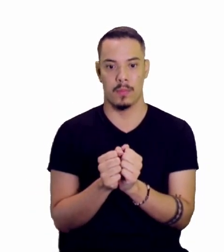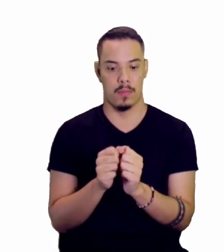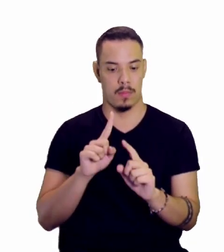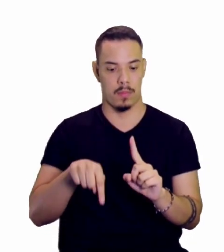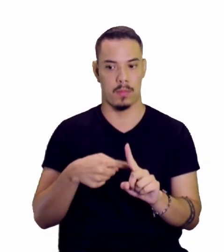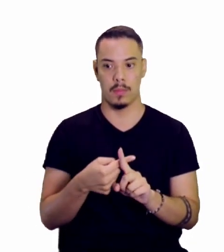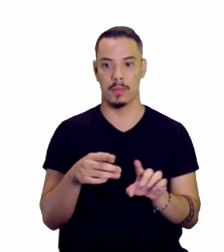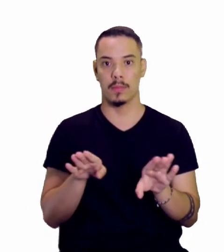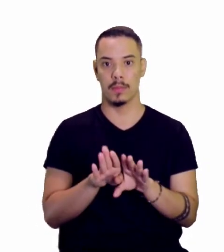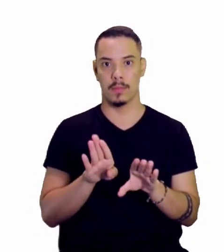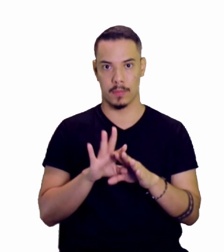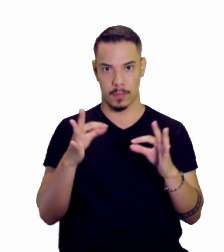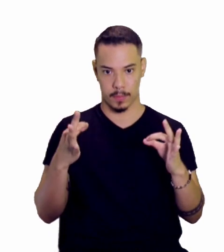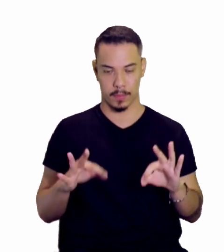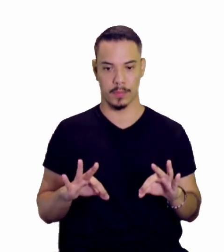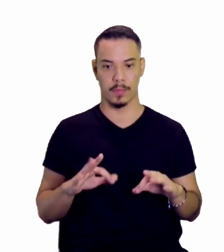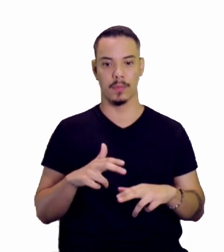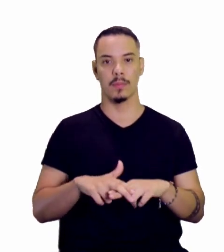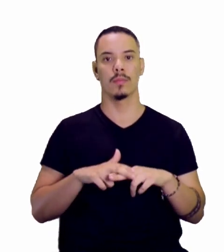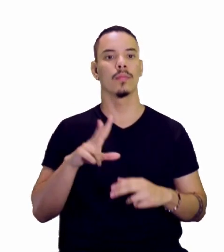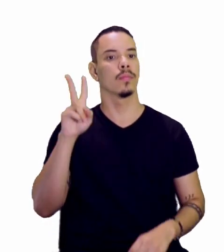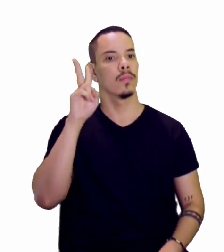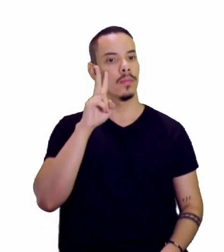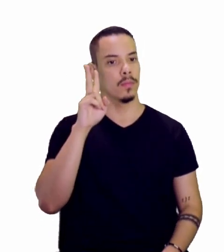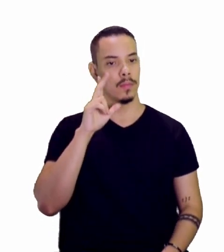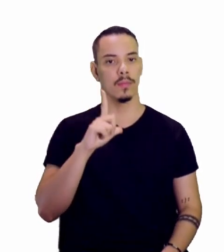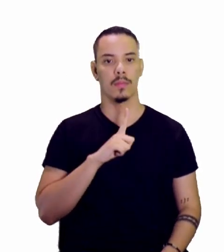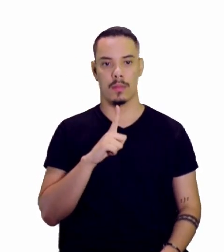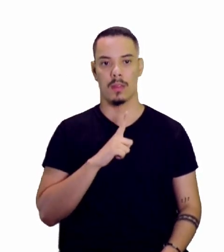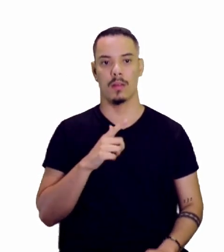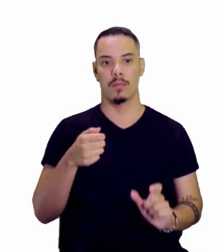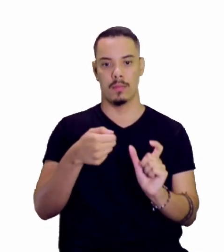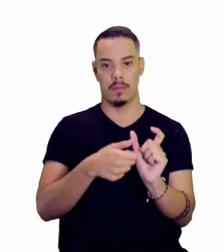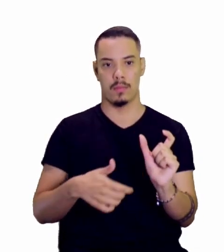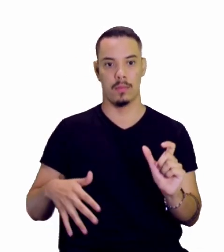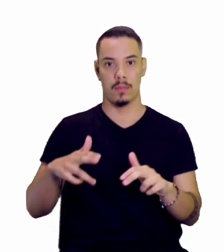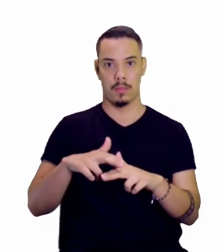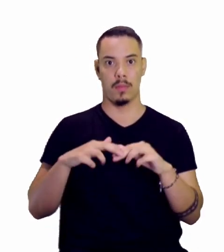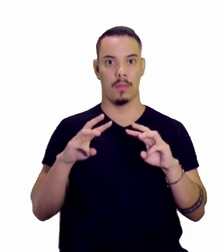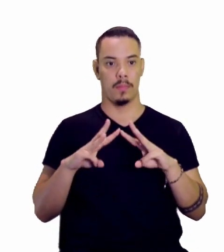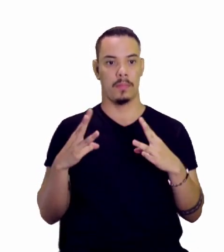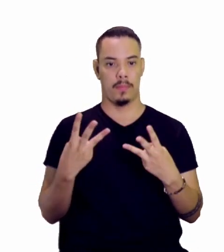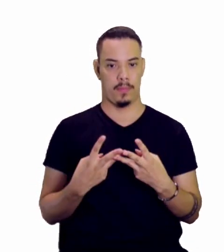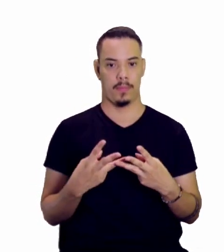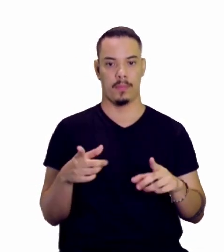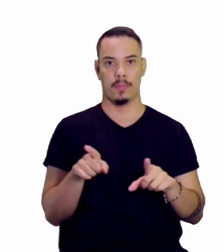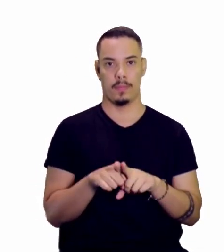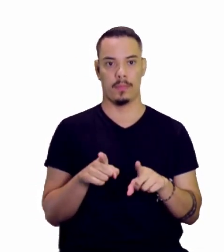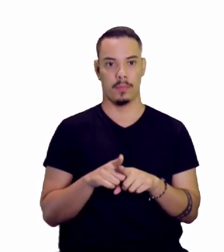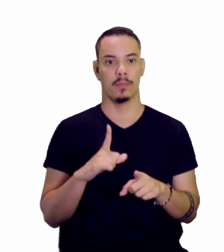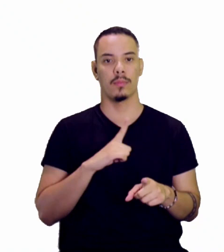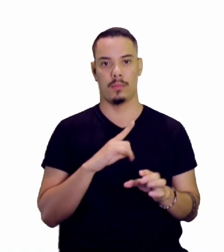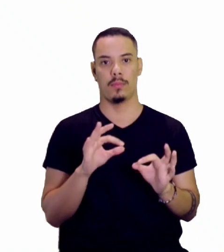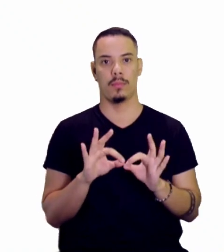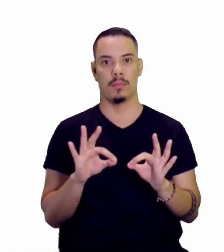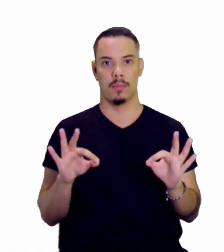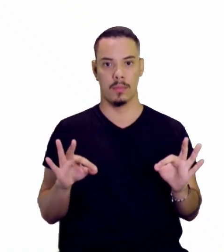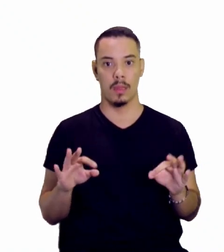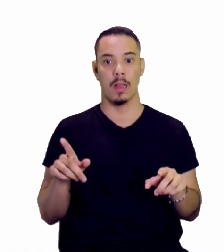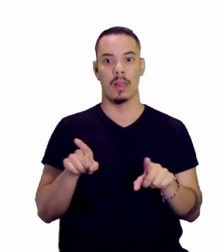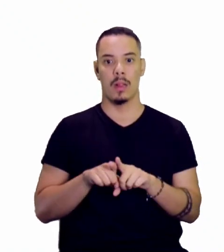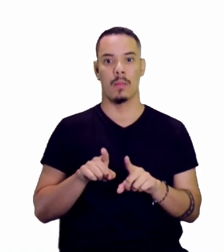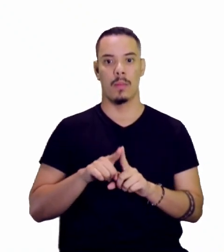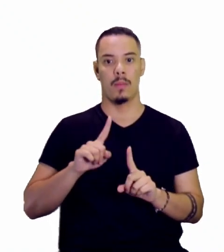Então lembrando aí que elas são derivadas, porque a base é massa, distância e tempo. Velocidade tem distância e